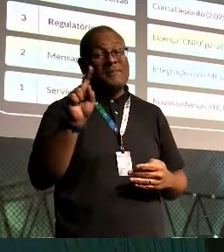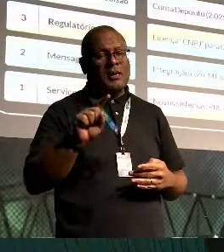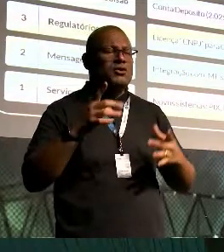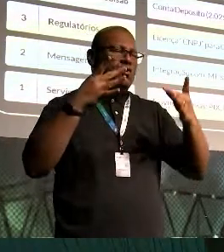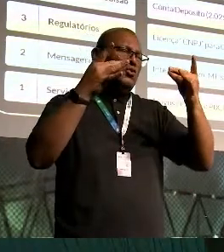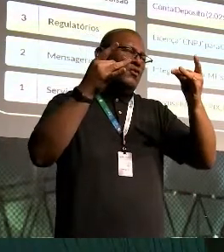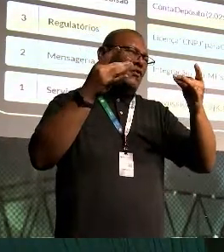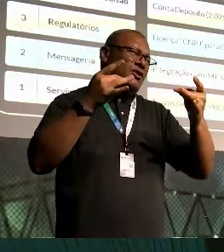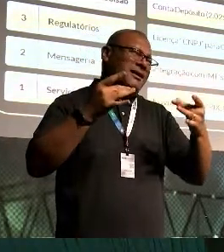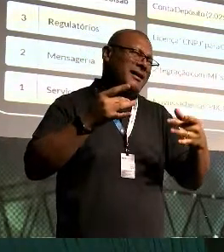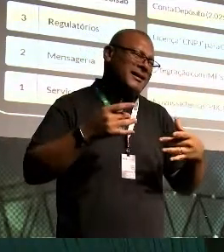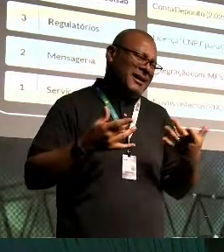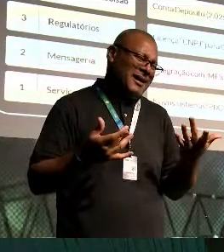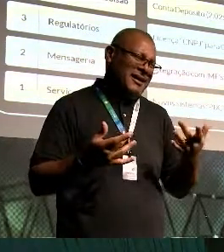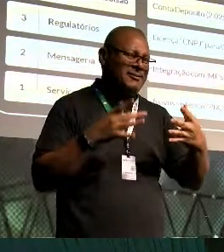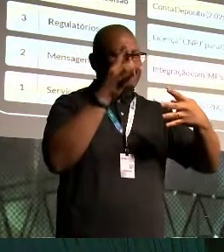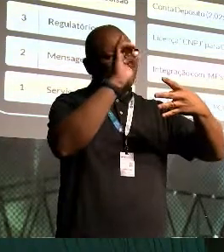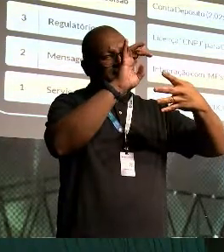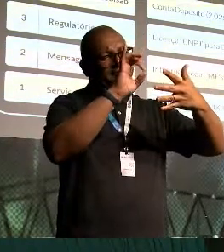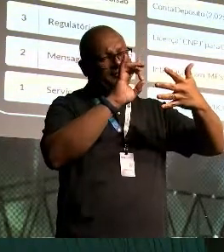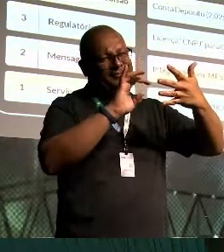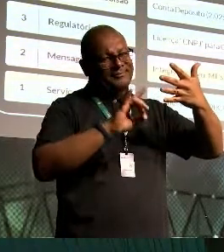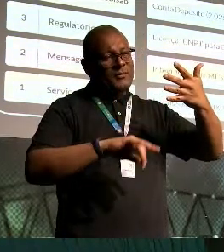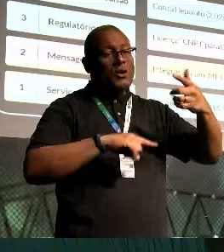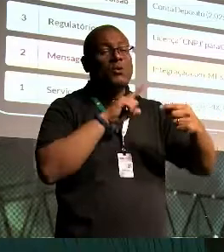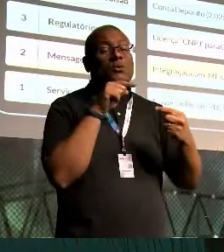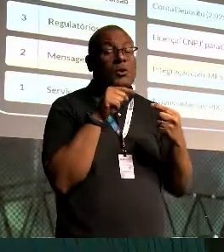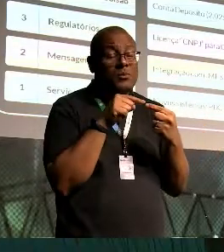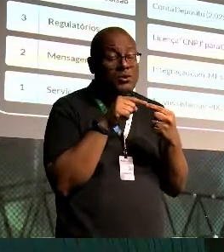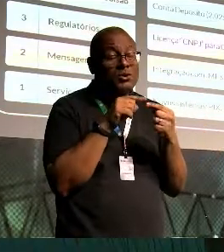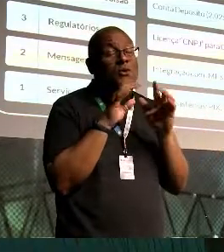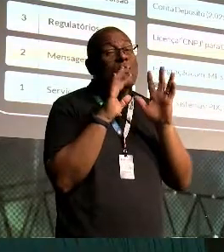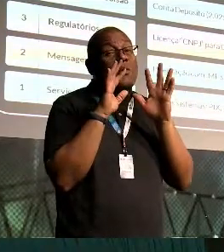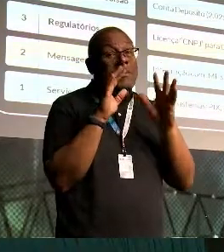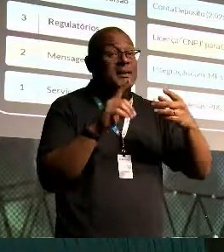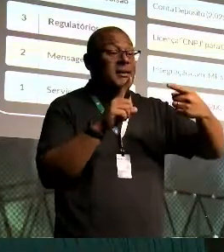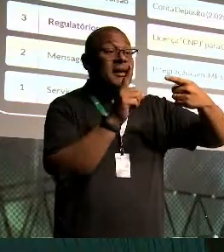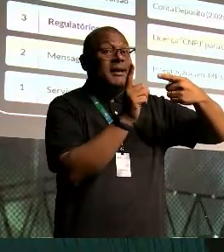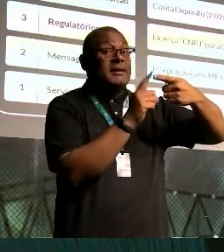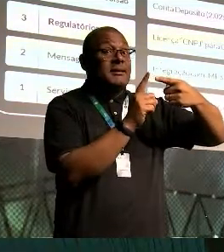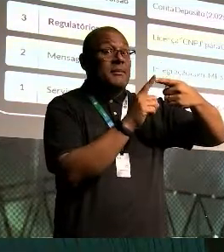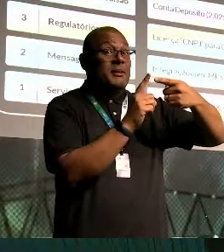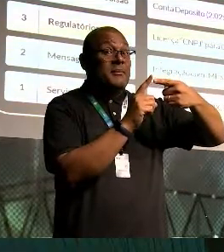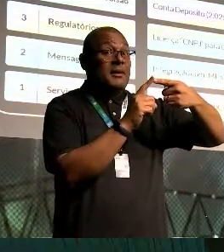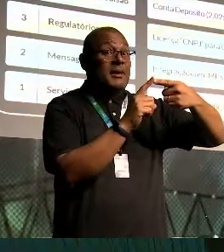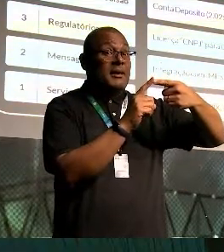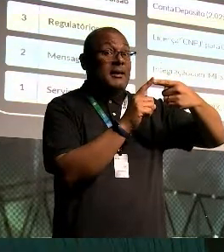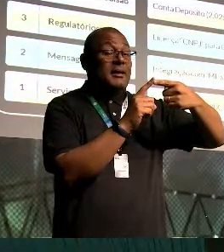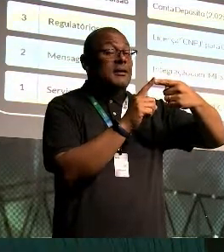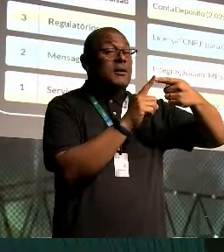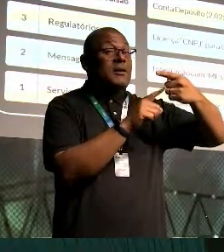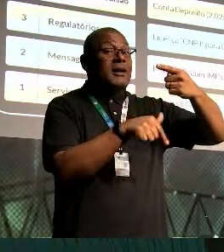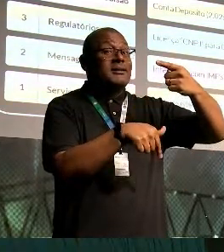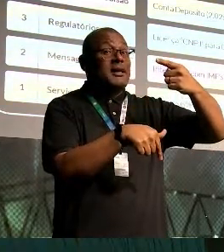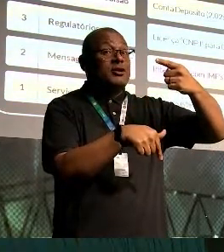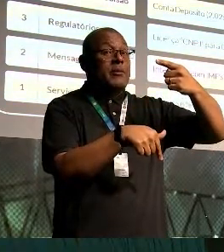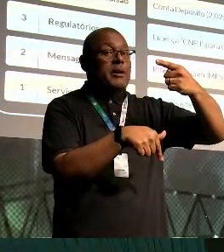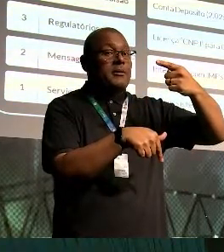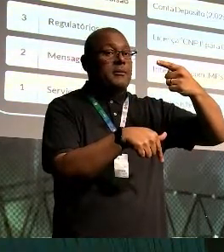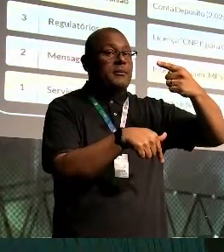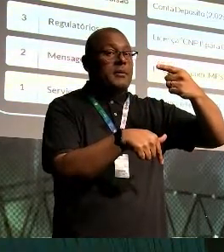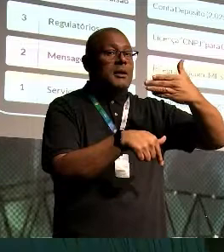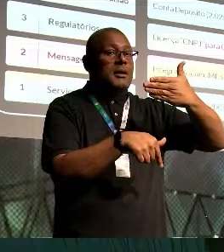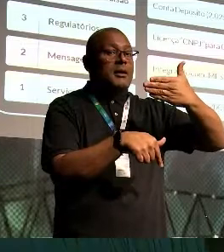detalhe de todas elas, porque eu acho que não é o grande objetivo, mas eu queria falar muito da primeira, na verdade da sétima, né, que é o